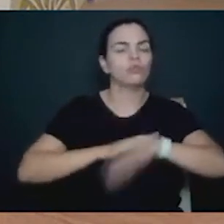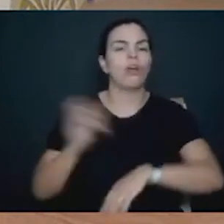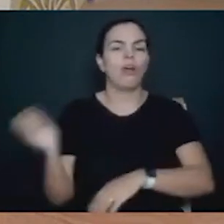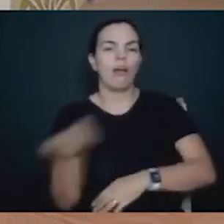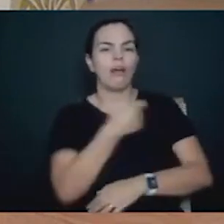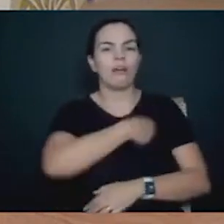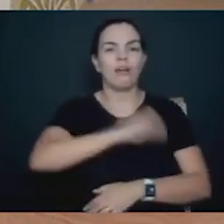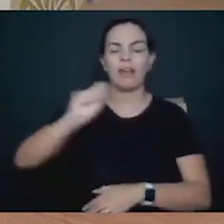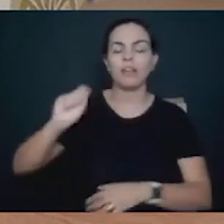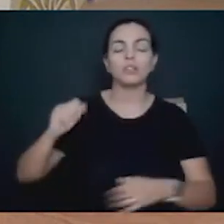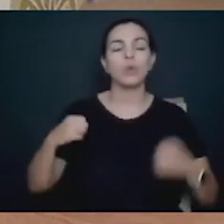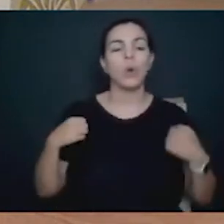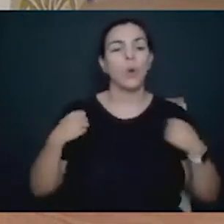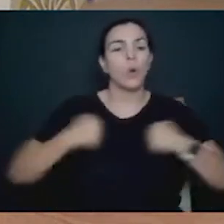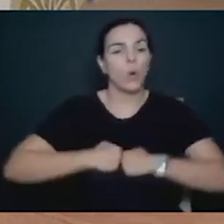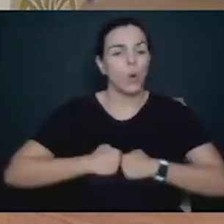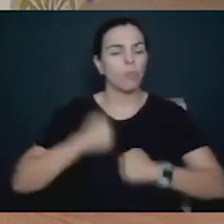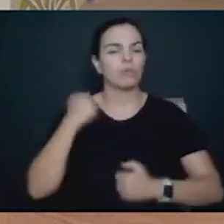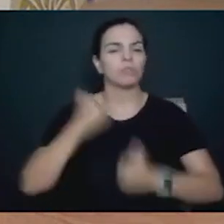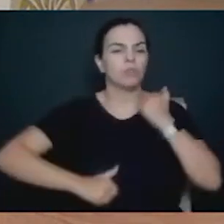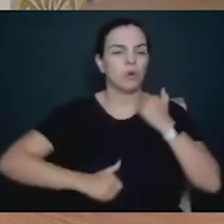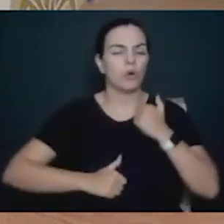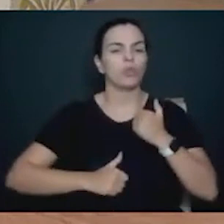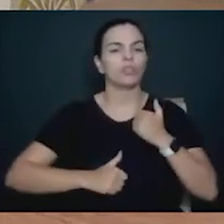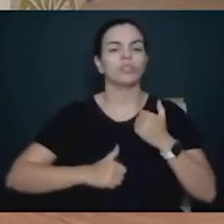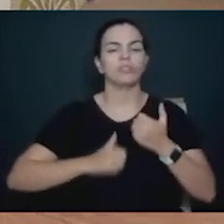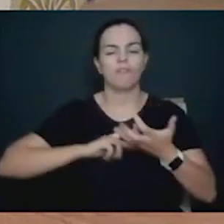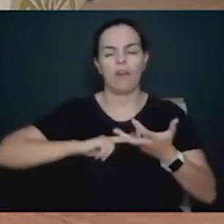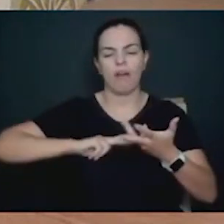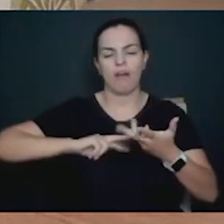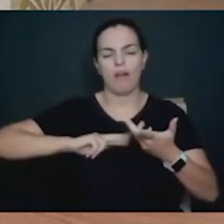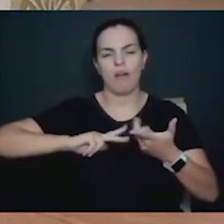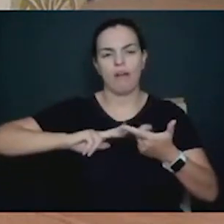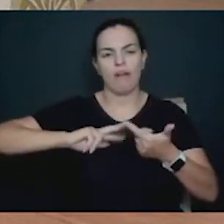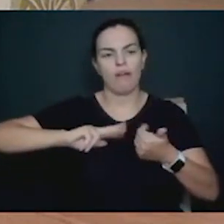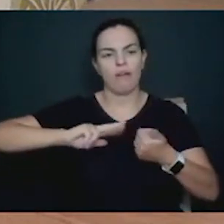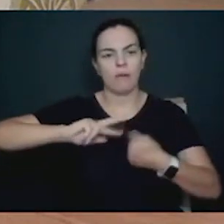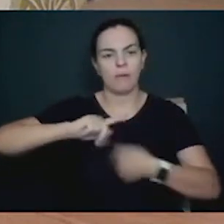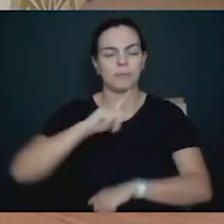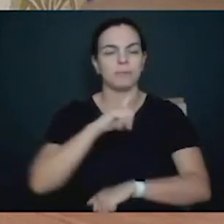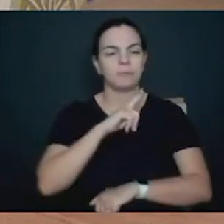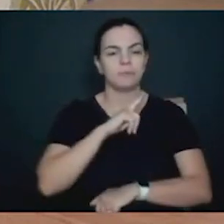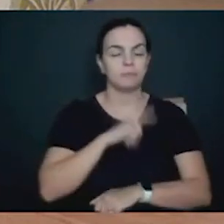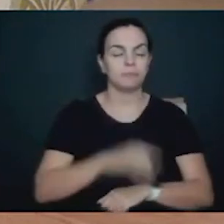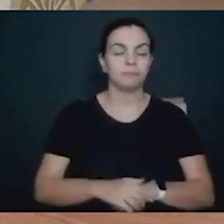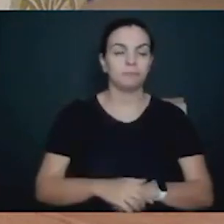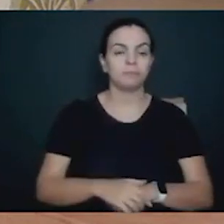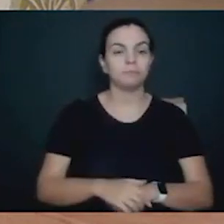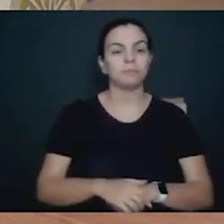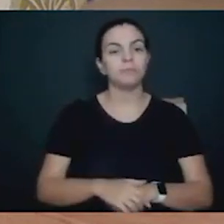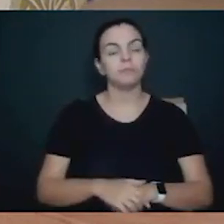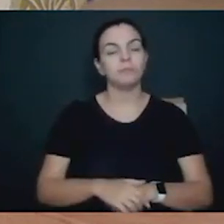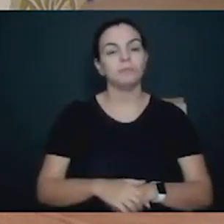tênis esportivos, enfim, são diversas as possibilidades. A criação e a implementação desse programa, vereadores e